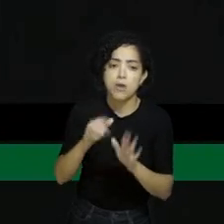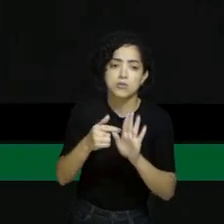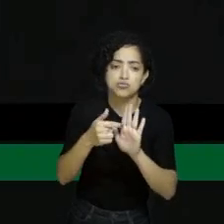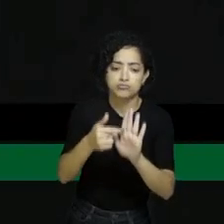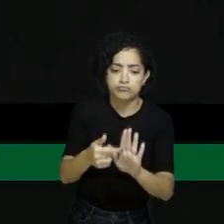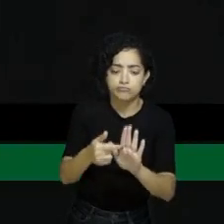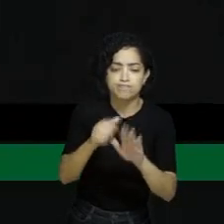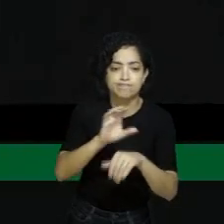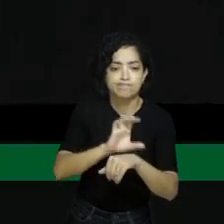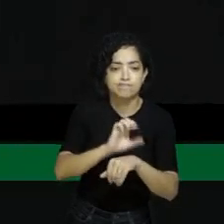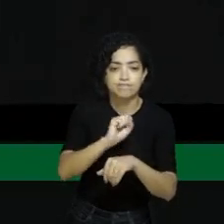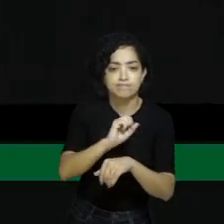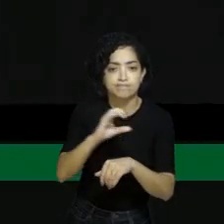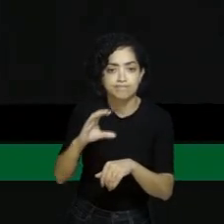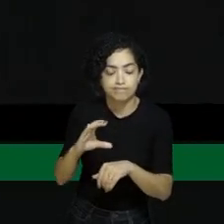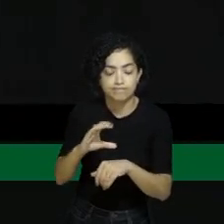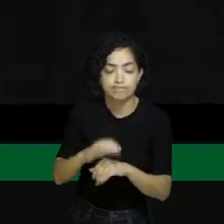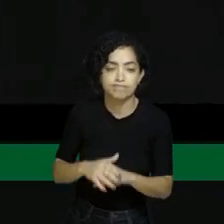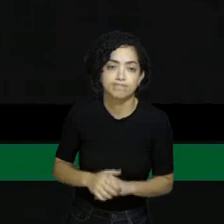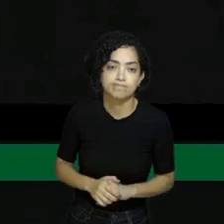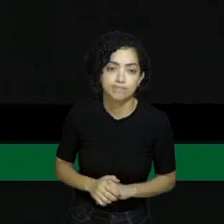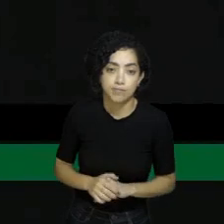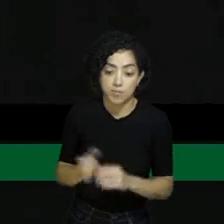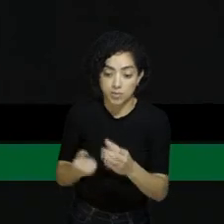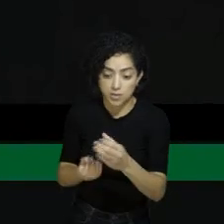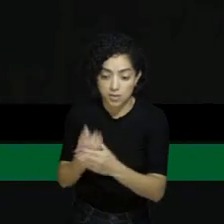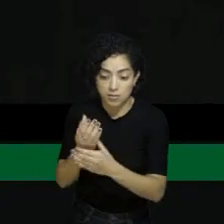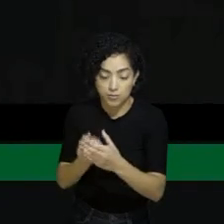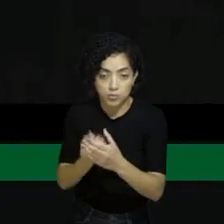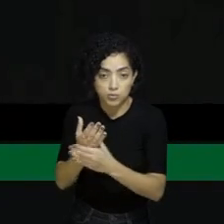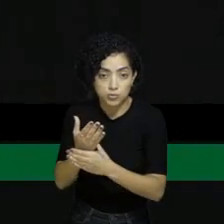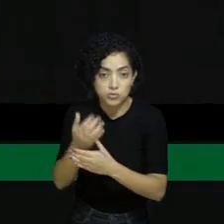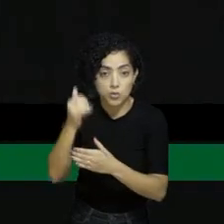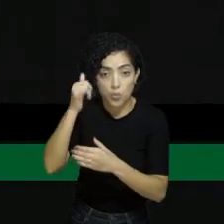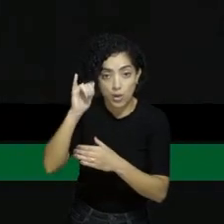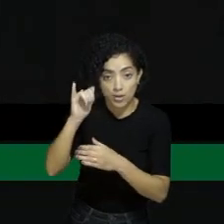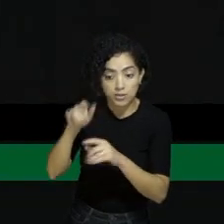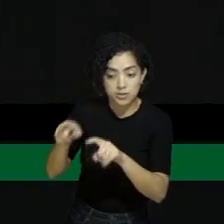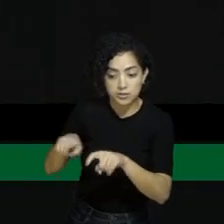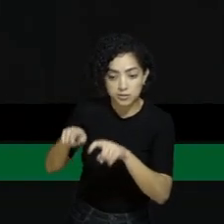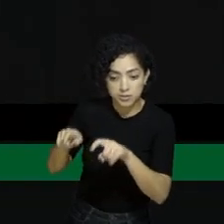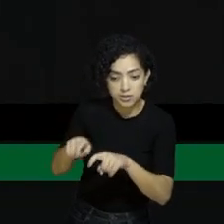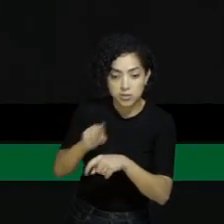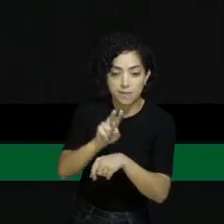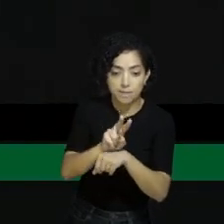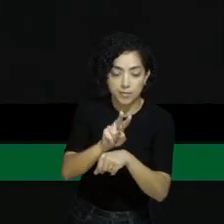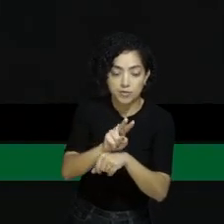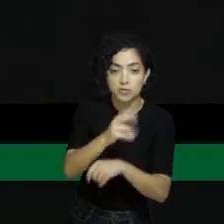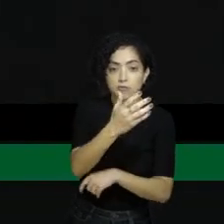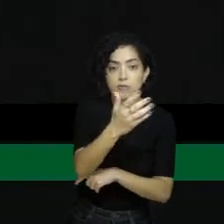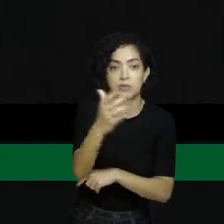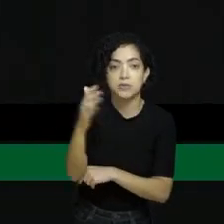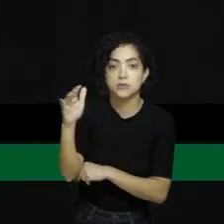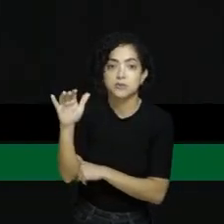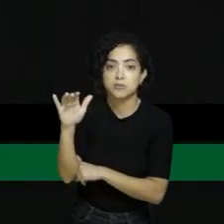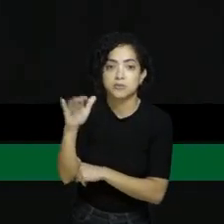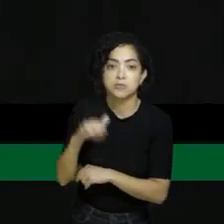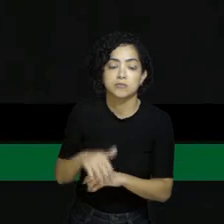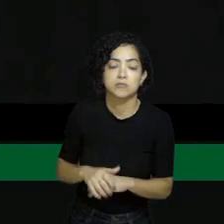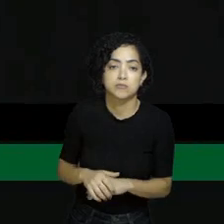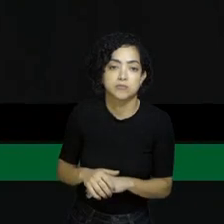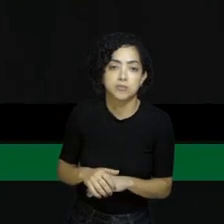de vanguarda na produção agrícola, na preservação do meio ambiente, nós estarmos